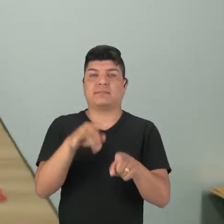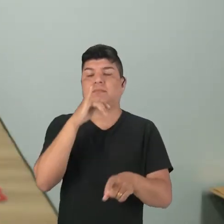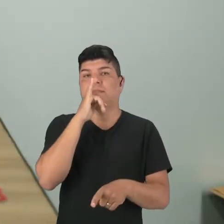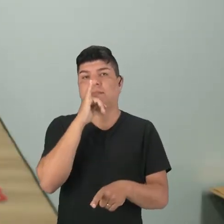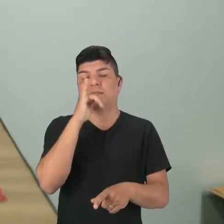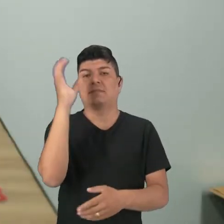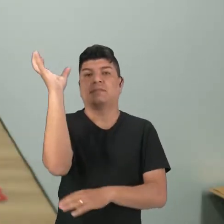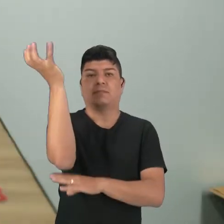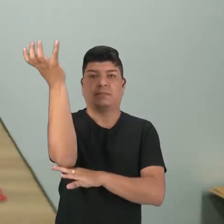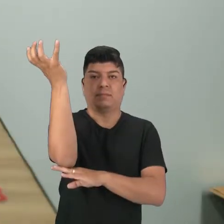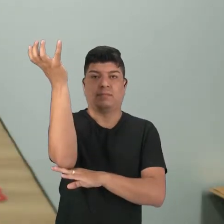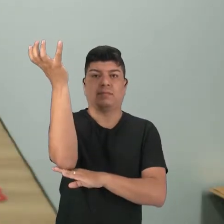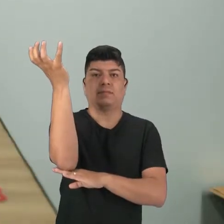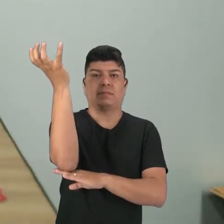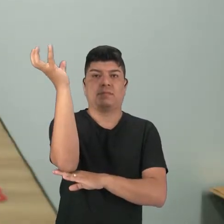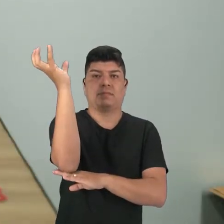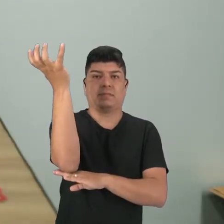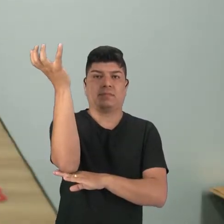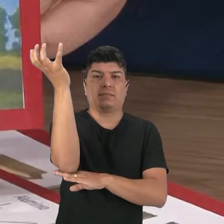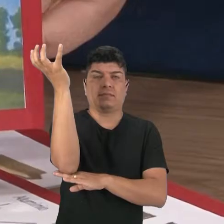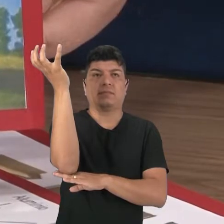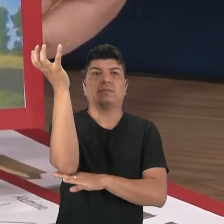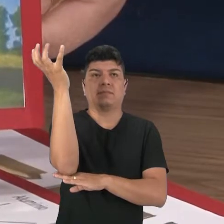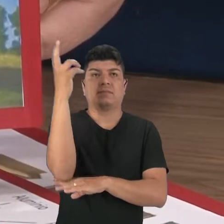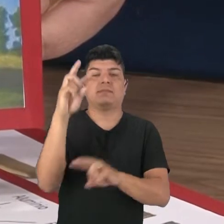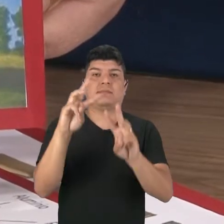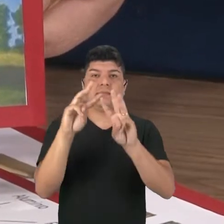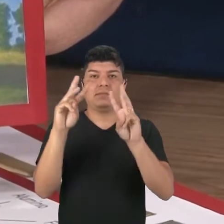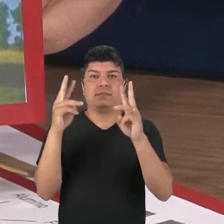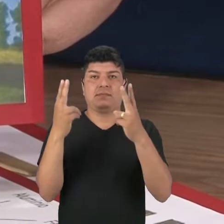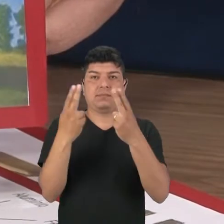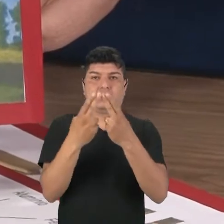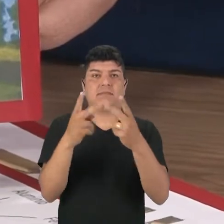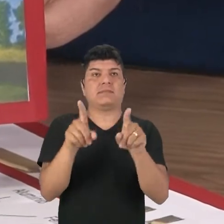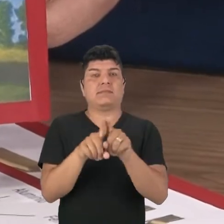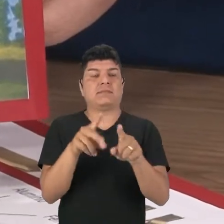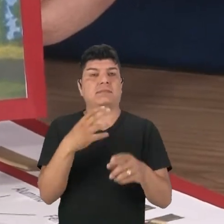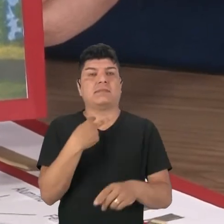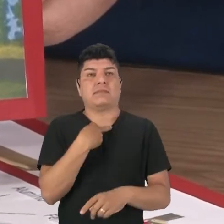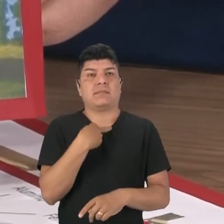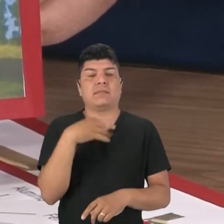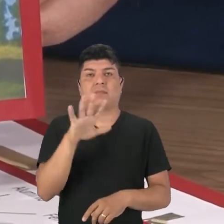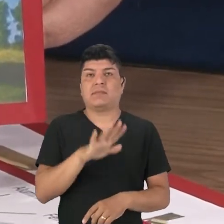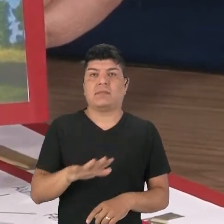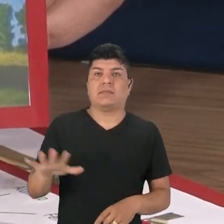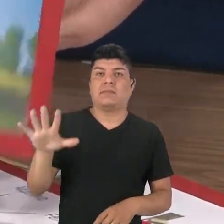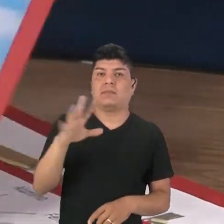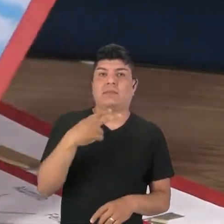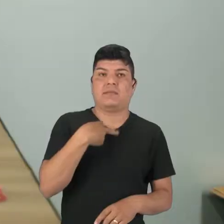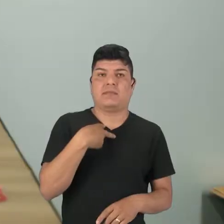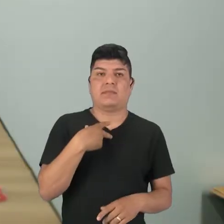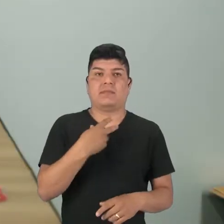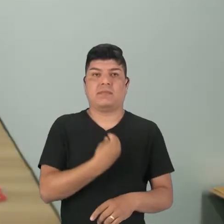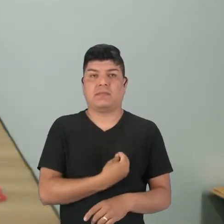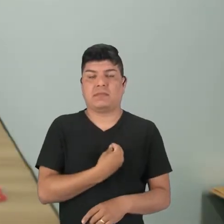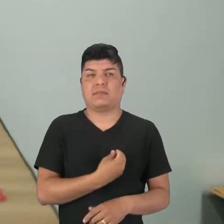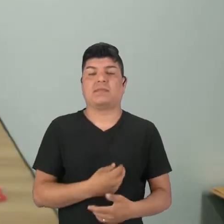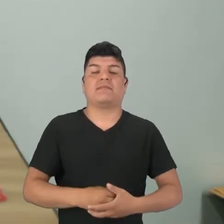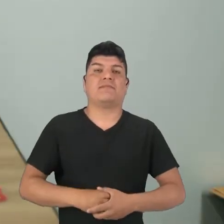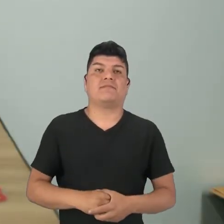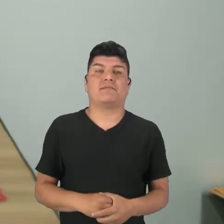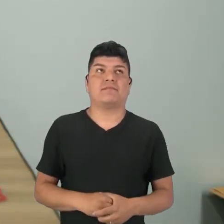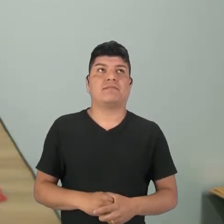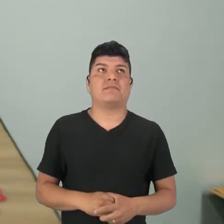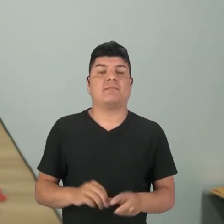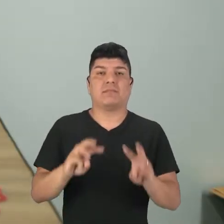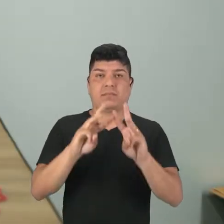exemplo, né, de matéria, porque ela também está ocupando lugar no espaço, né, a